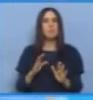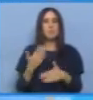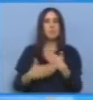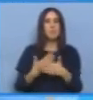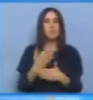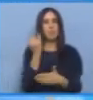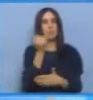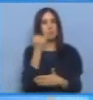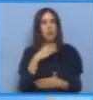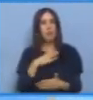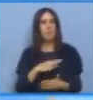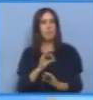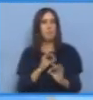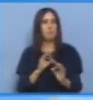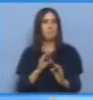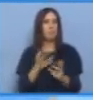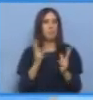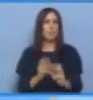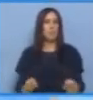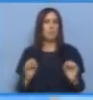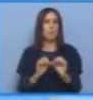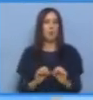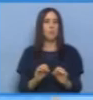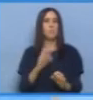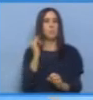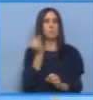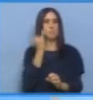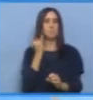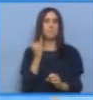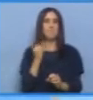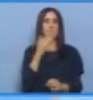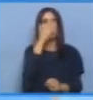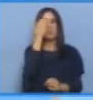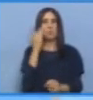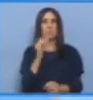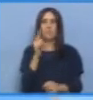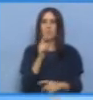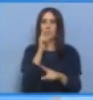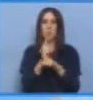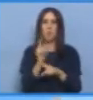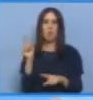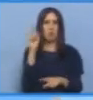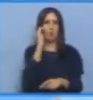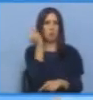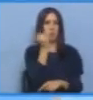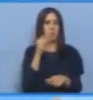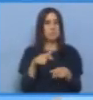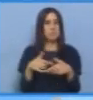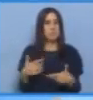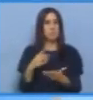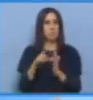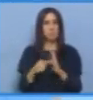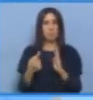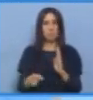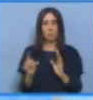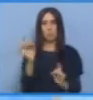que as organizações preparam. Esta é uma dificuldade das organizações e que a FEC partilha com as organizações. Neste projeto que temos também a